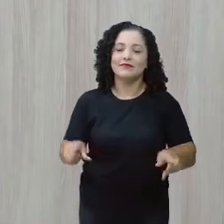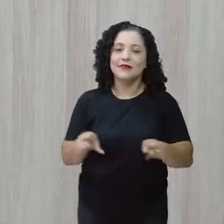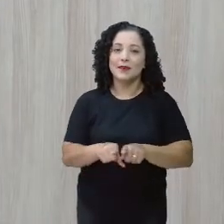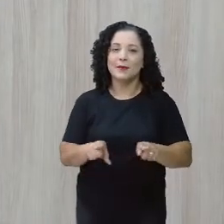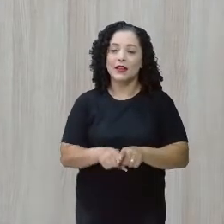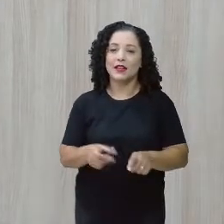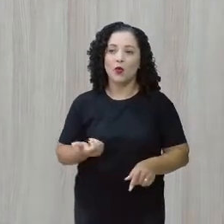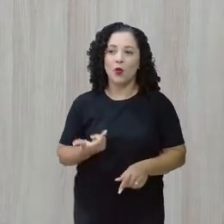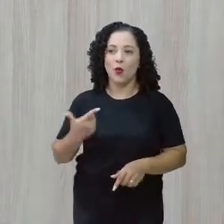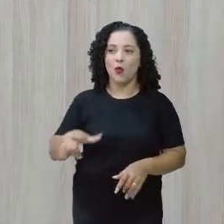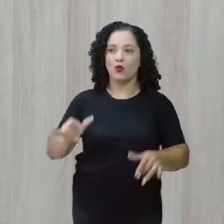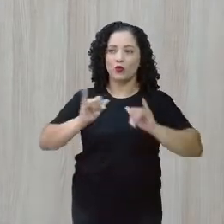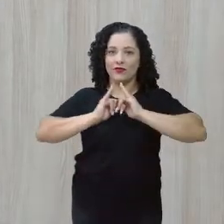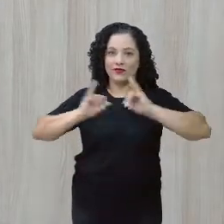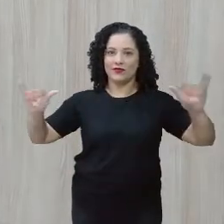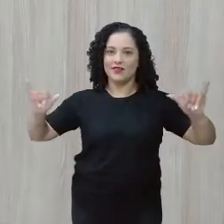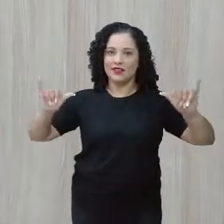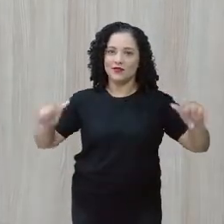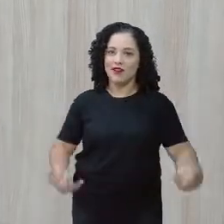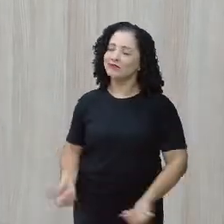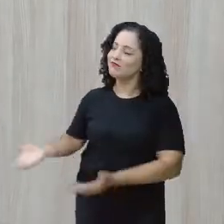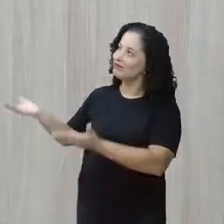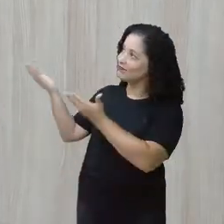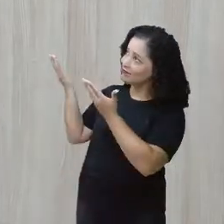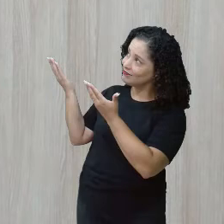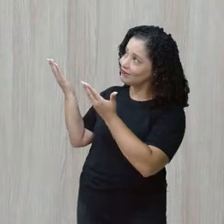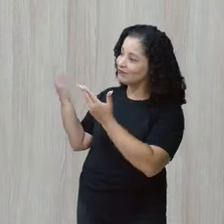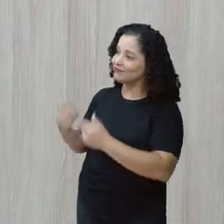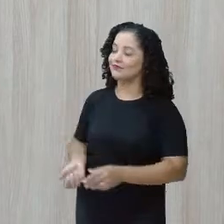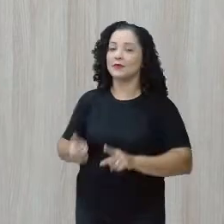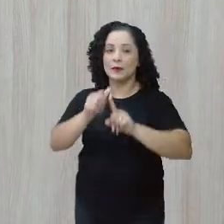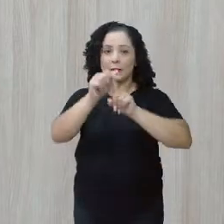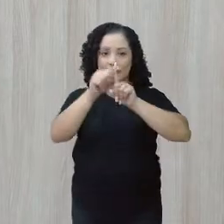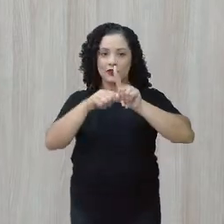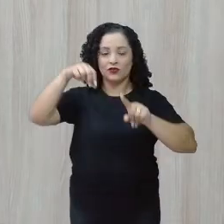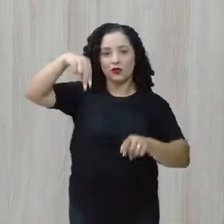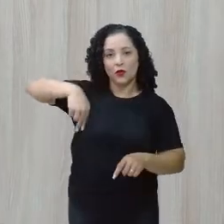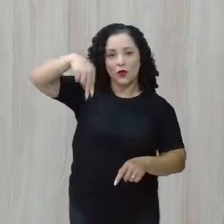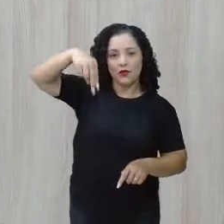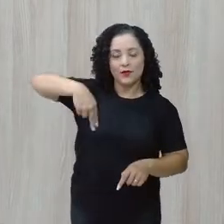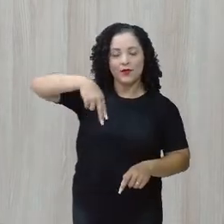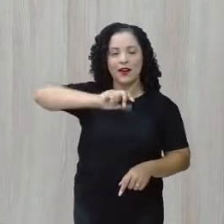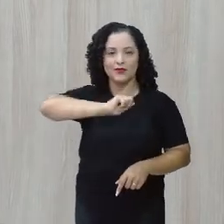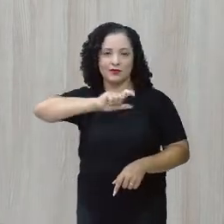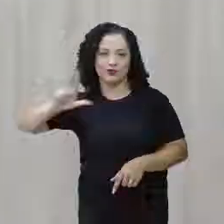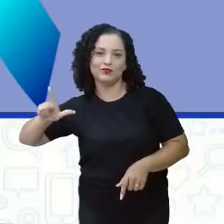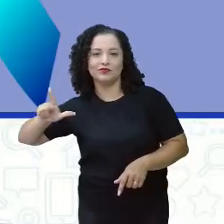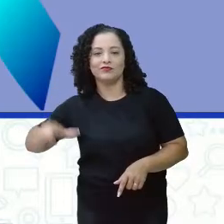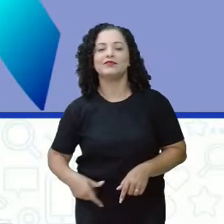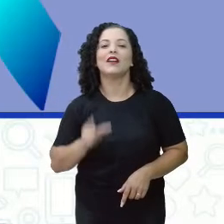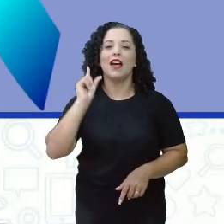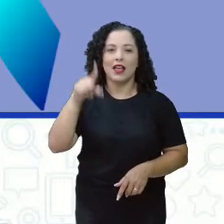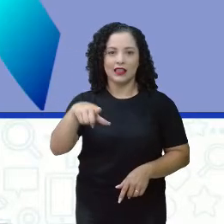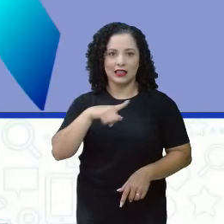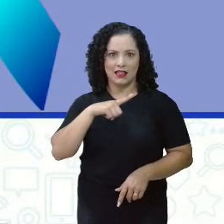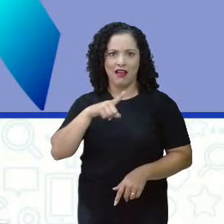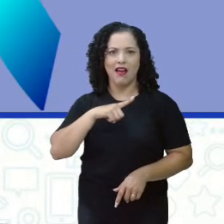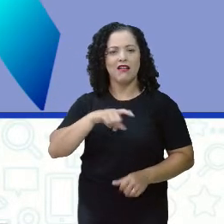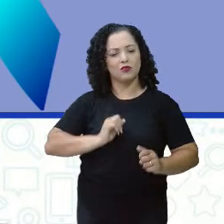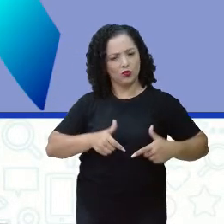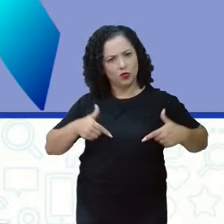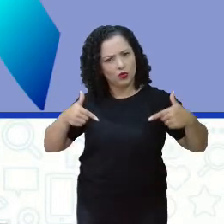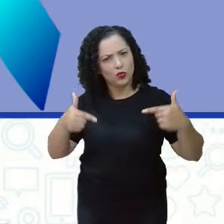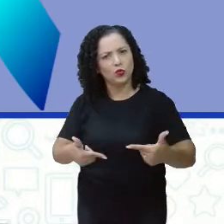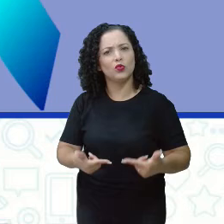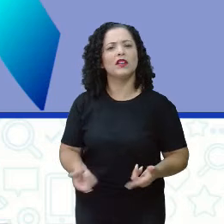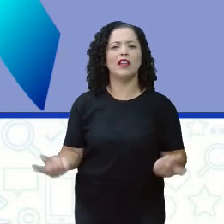outro aviso que eu quero dar é a respeito do Novembro Azul. Nós estamos, né, ainda na campanha contra o câncer, mas